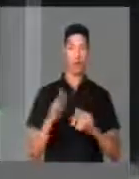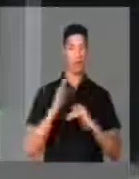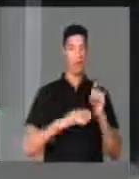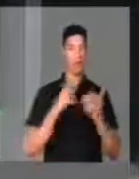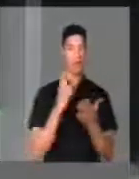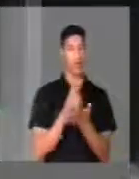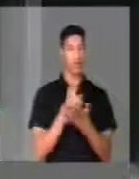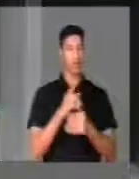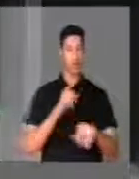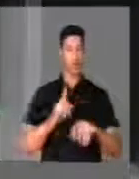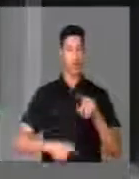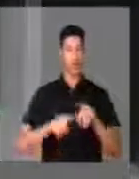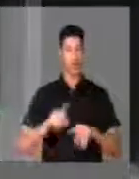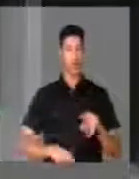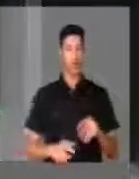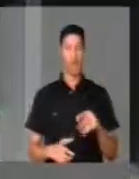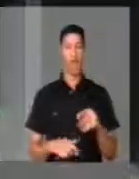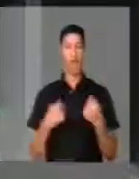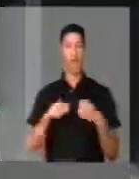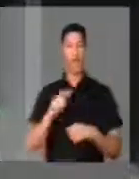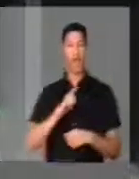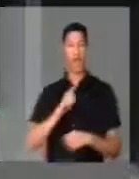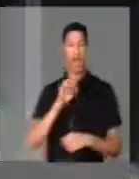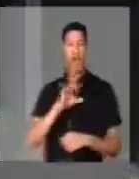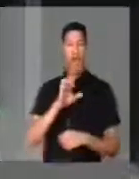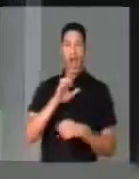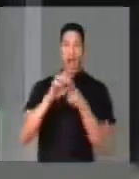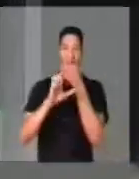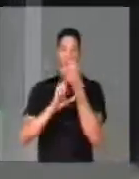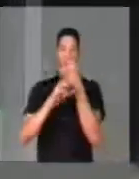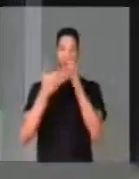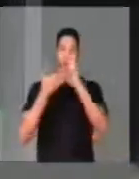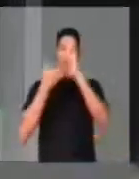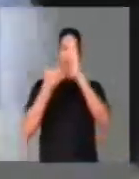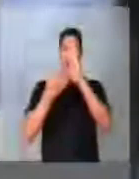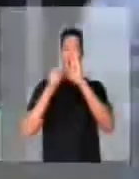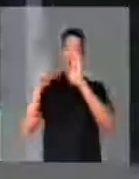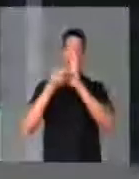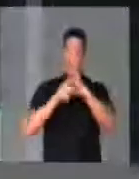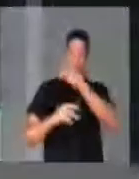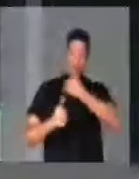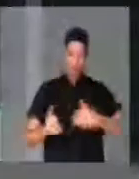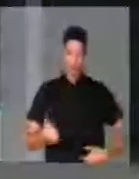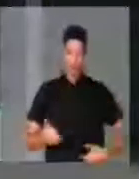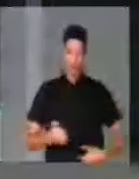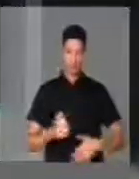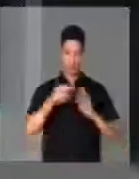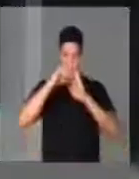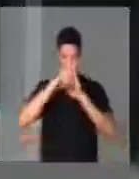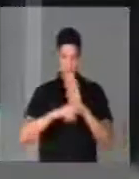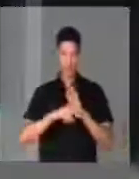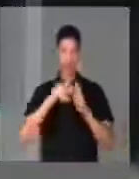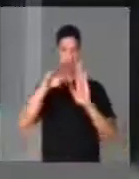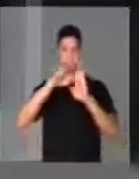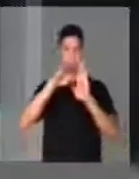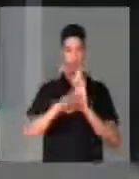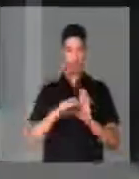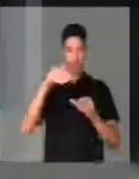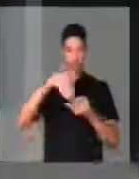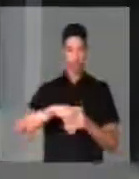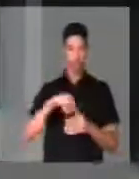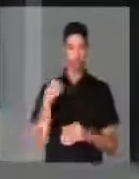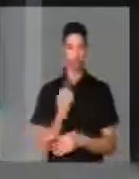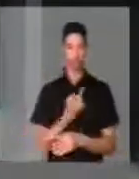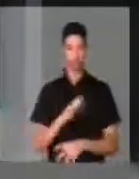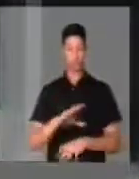sobre a mesma matéria. Bastava apenas que esta casa ou que o próprio governo, analisando o conteúdo da votação